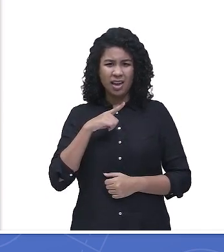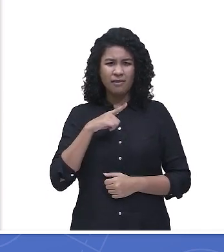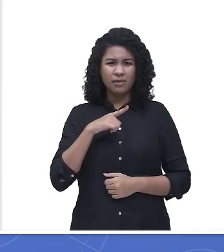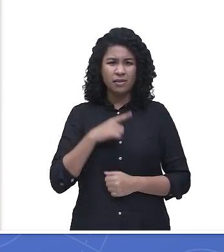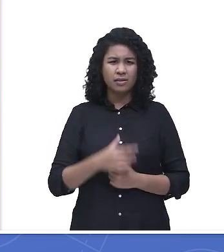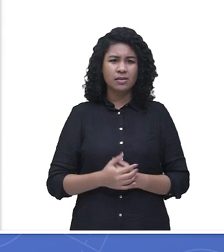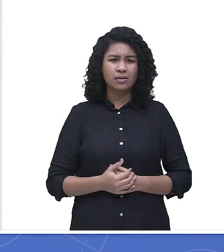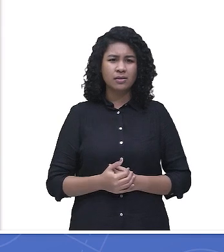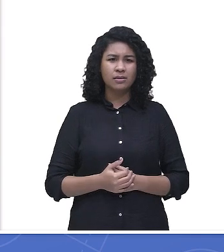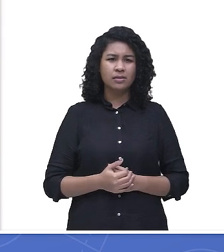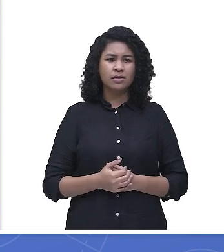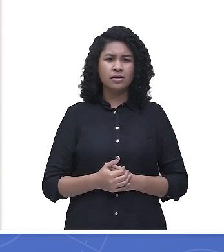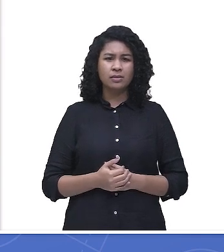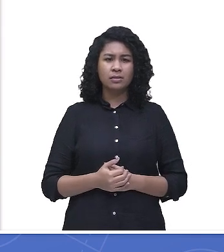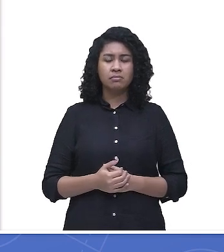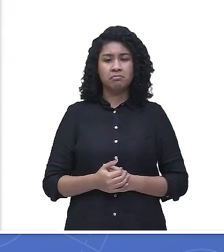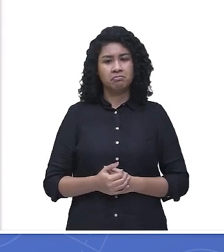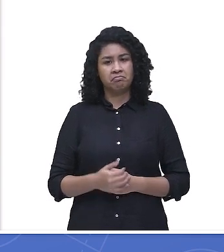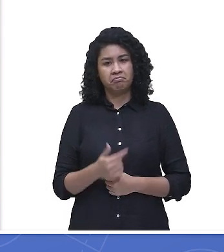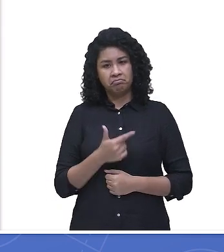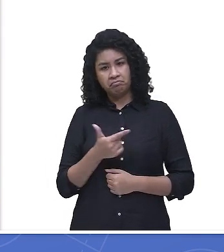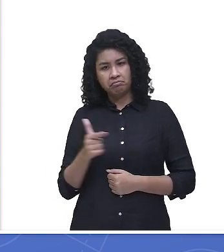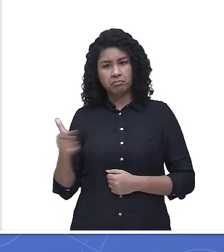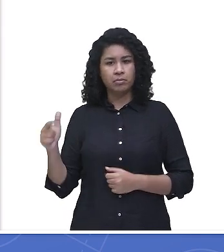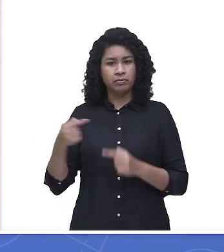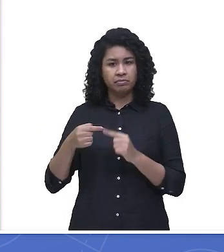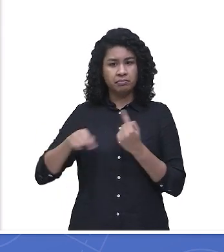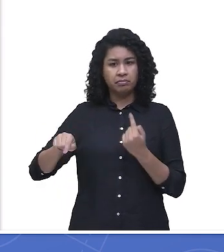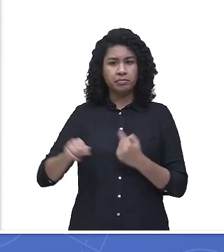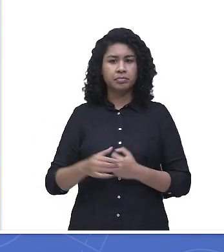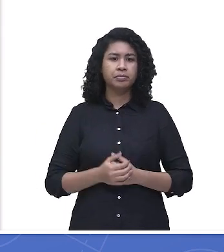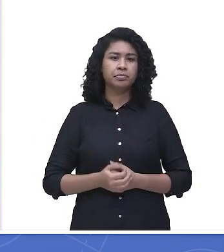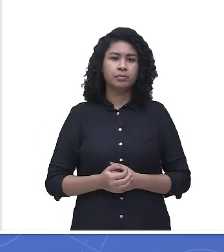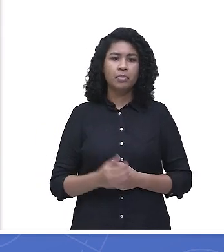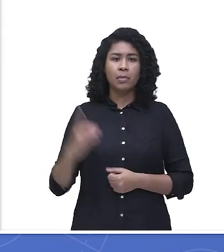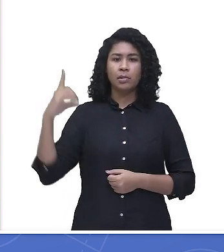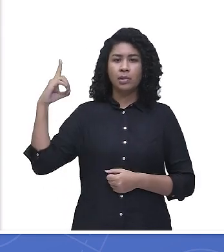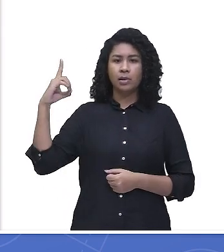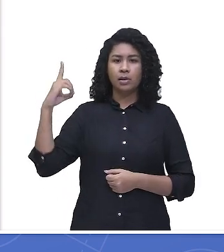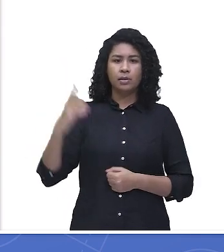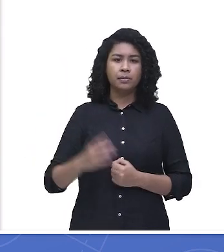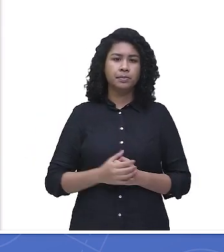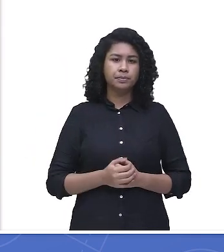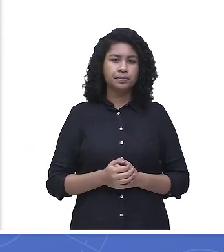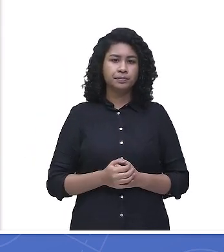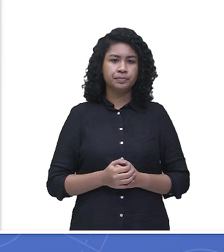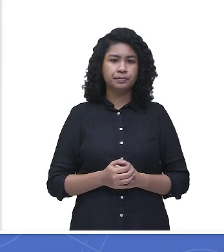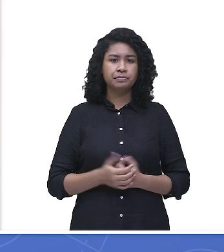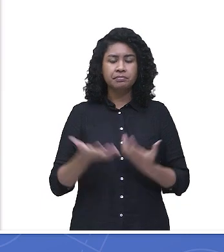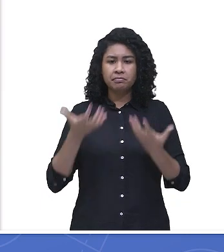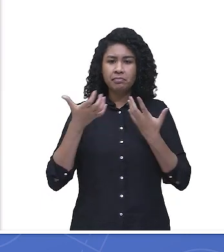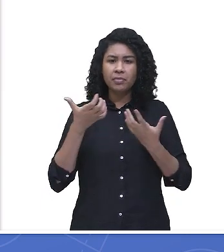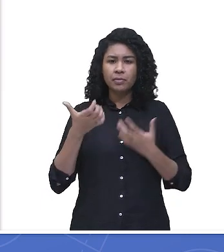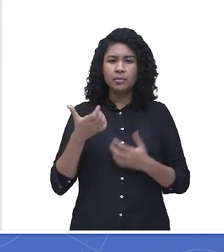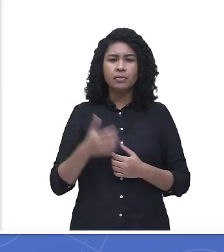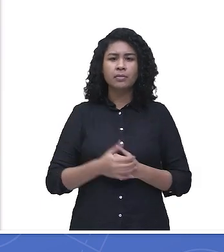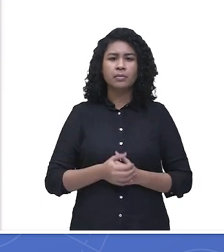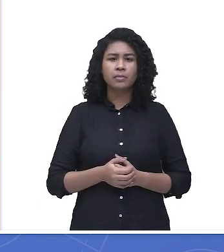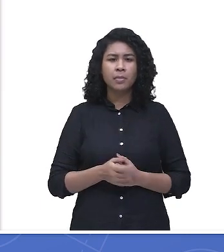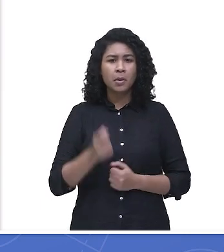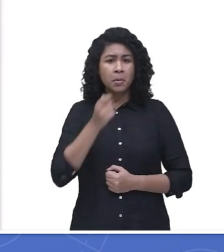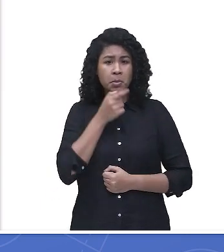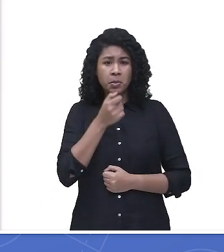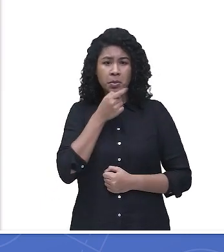Também não, não pode ser a letra C. Letra D. Evocar de maneira satírica a vida na cidade, visando transmitir ensinamentos práticos